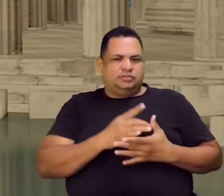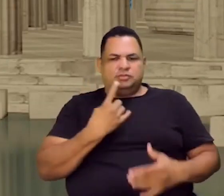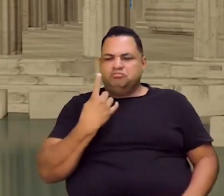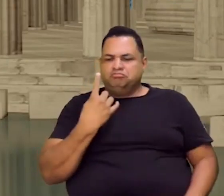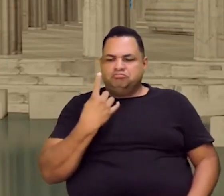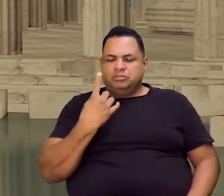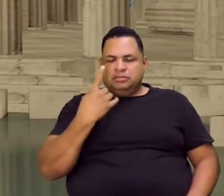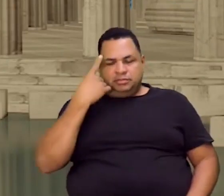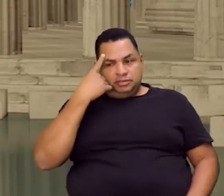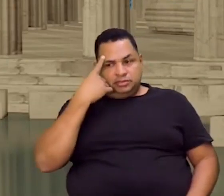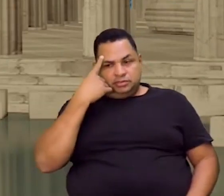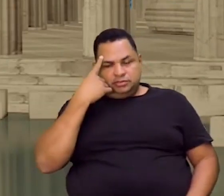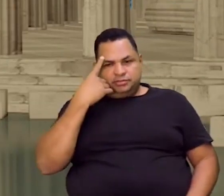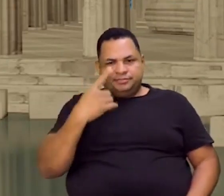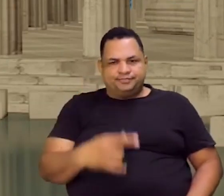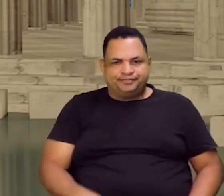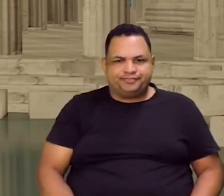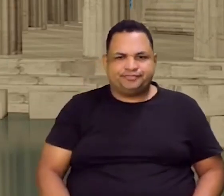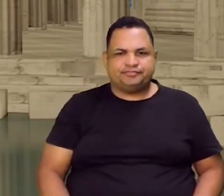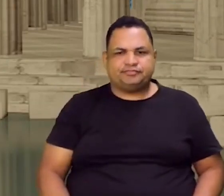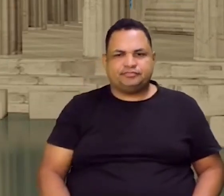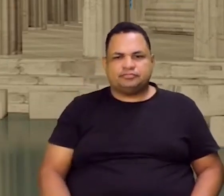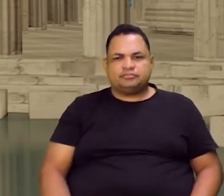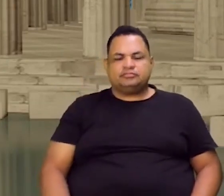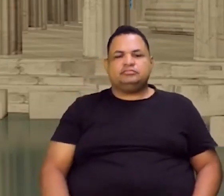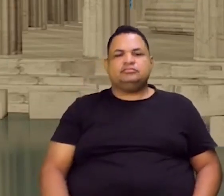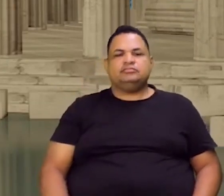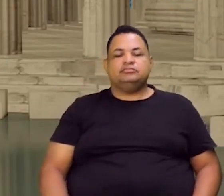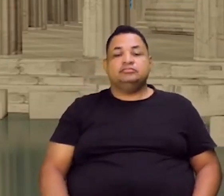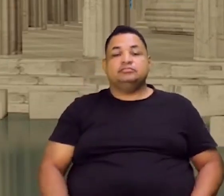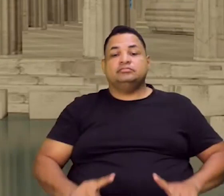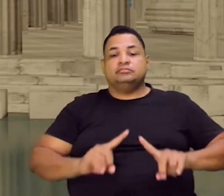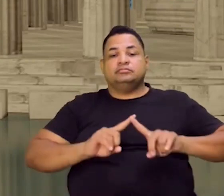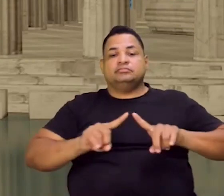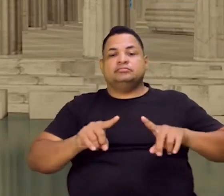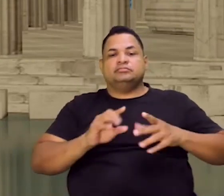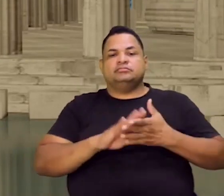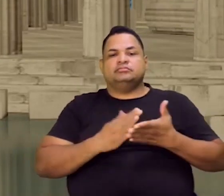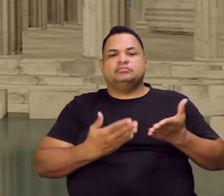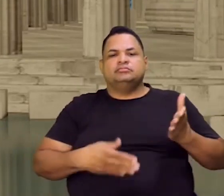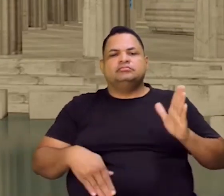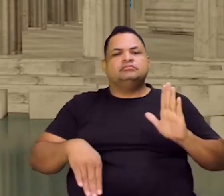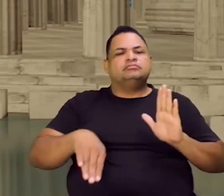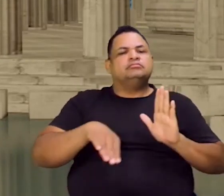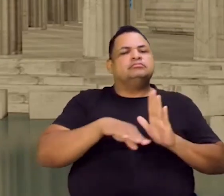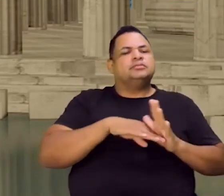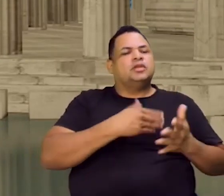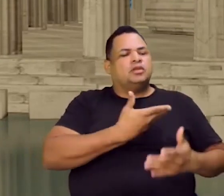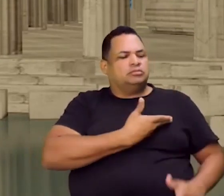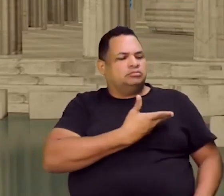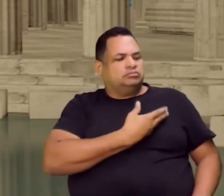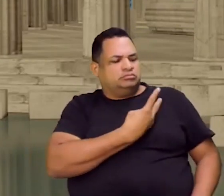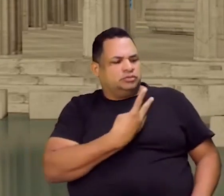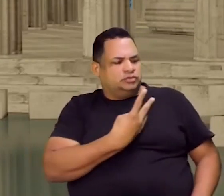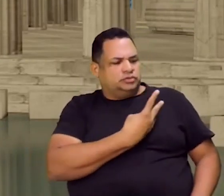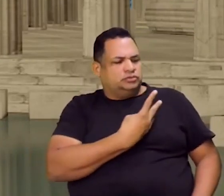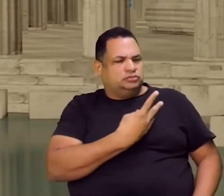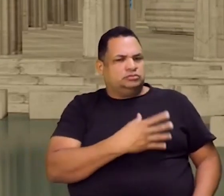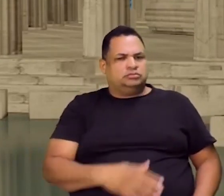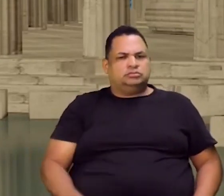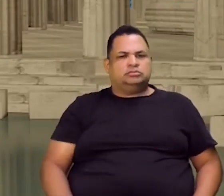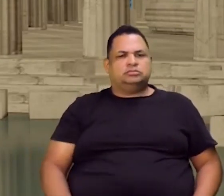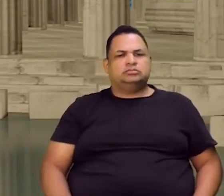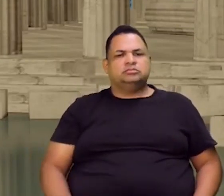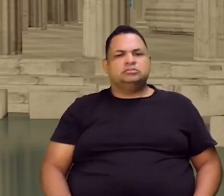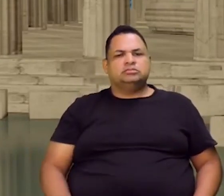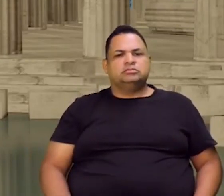uma analogia da história que aconteceu lá. Porém, aí chegou você, né, e o seu colega que é amigo de Maria, ou